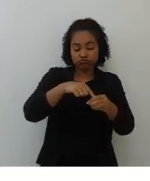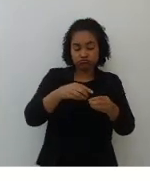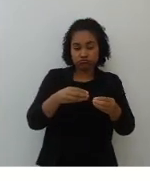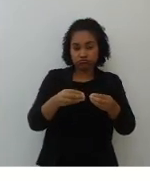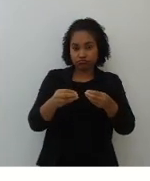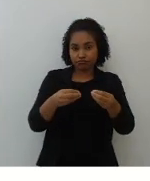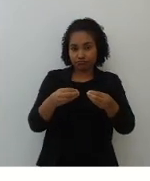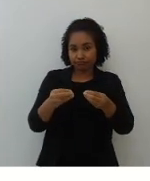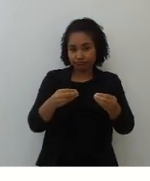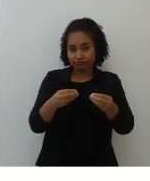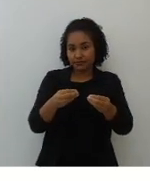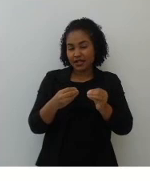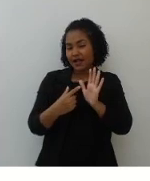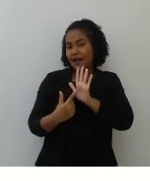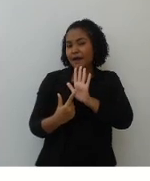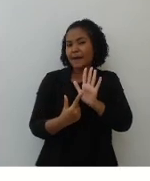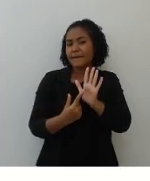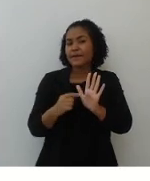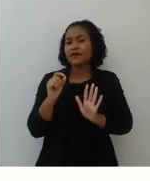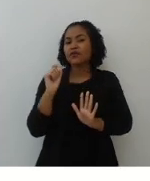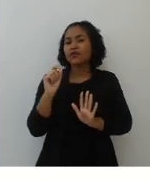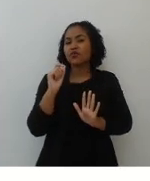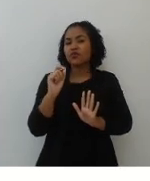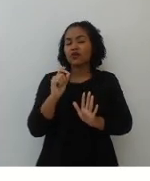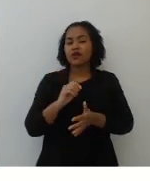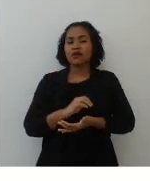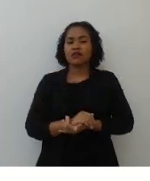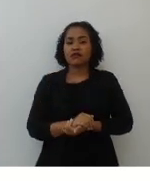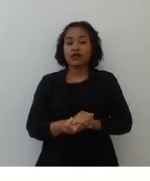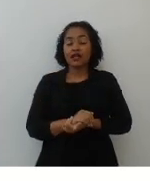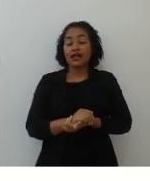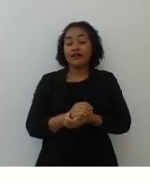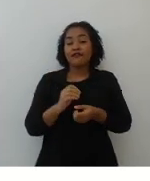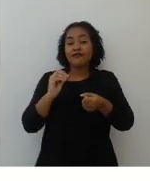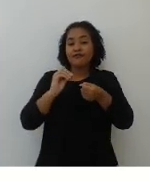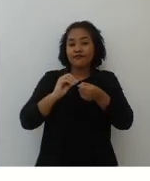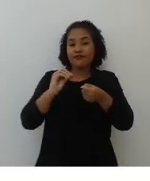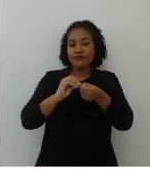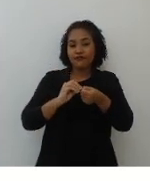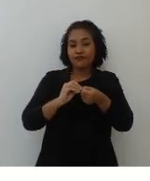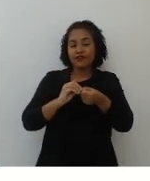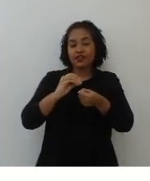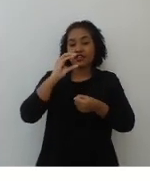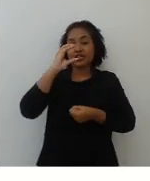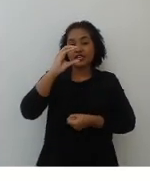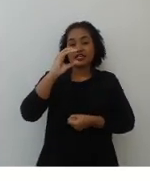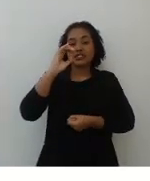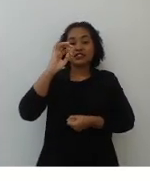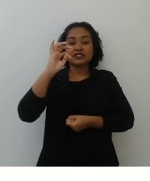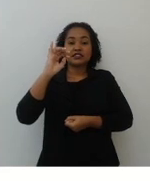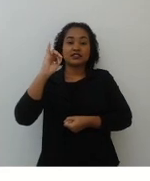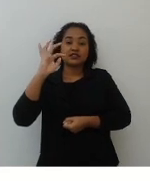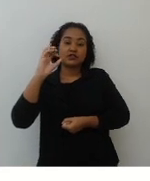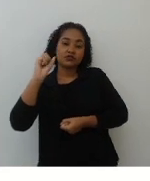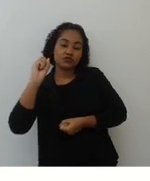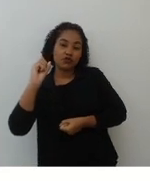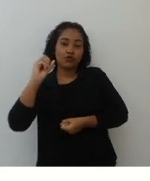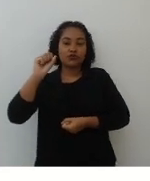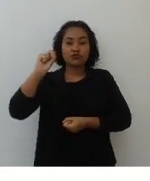bactéria apresenta, né, a composição dele. A gente diz que é um citossol, porque é um líquido viscoso, composto